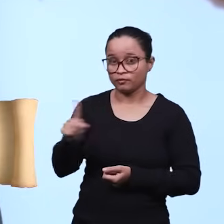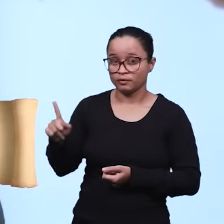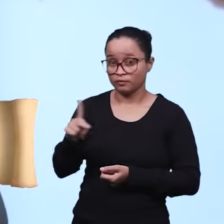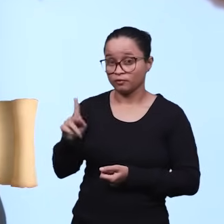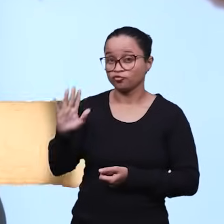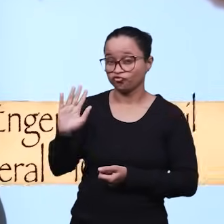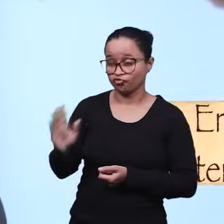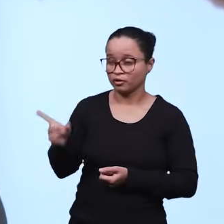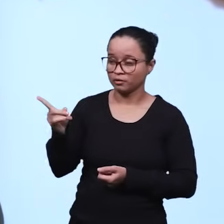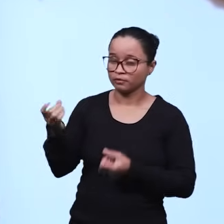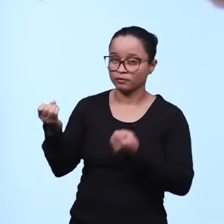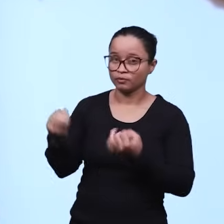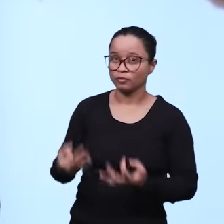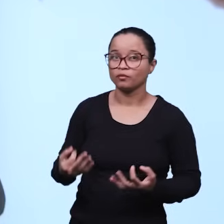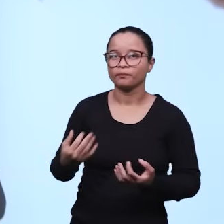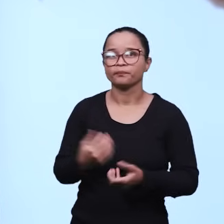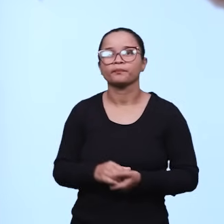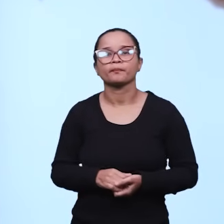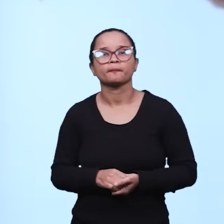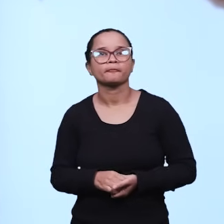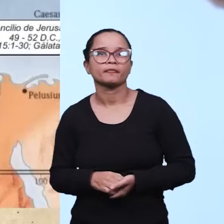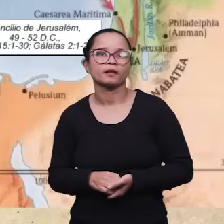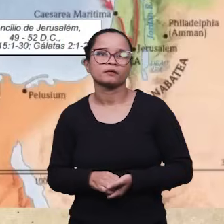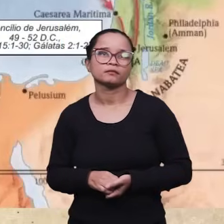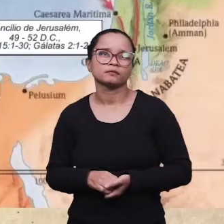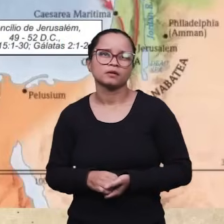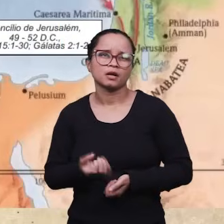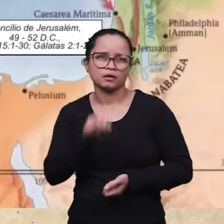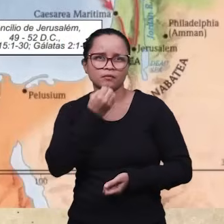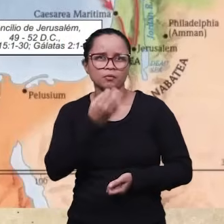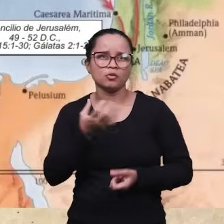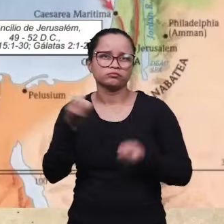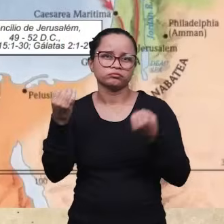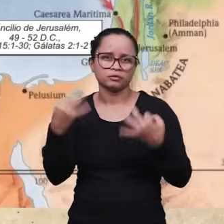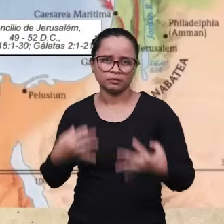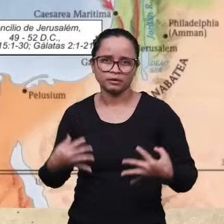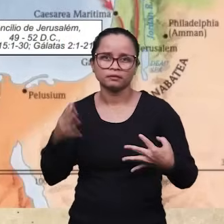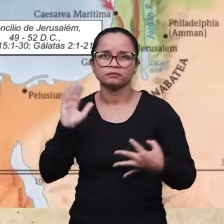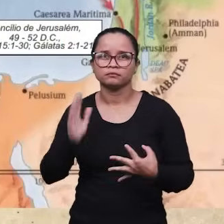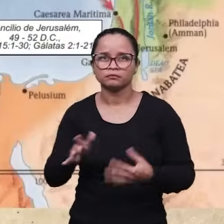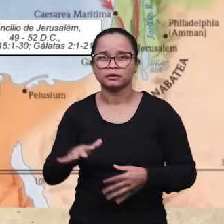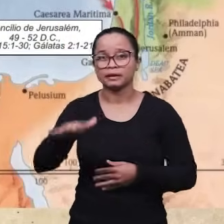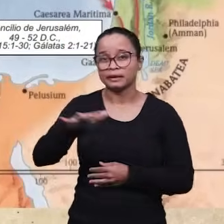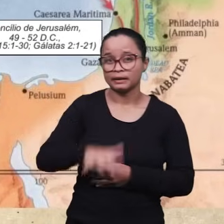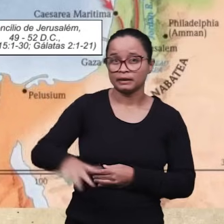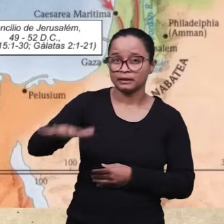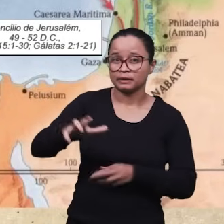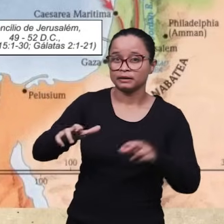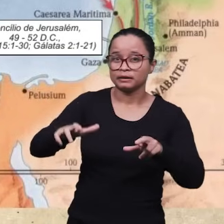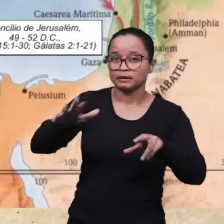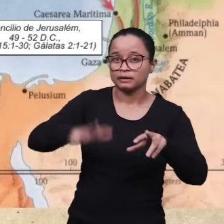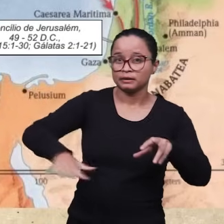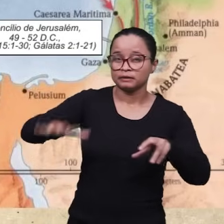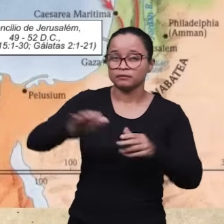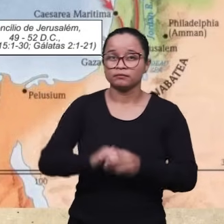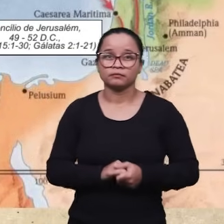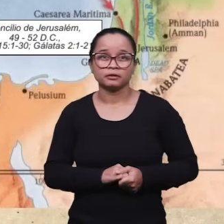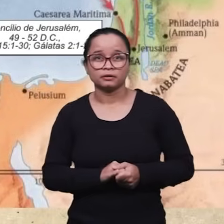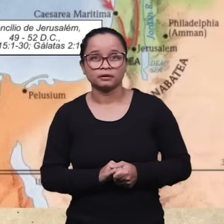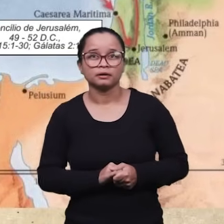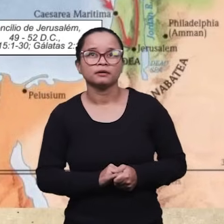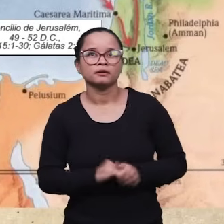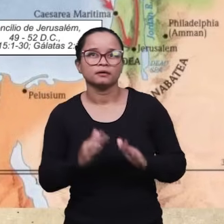professor Vinícius já deu uma boa explicação da região. Então eles passam pelas